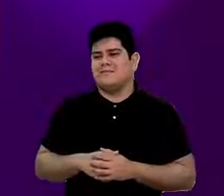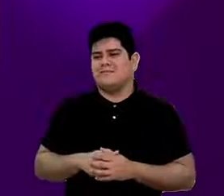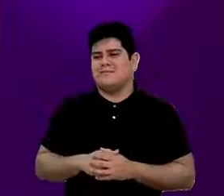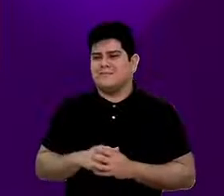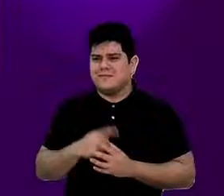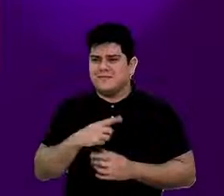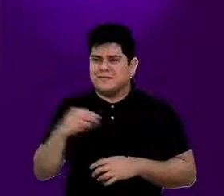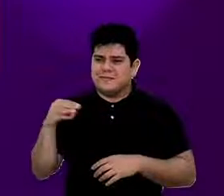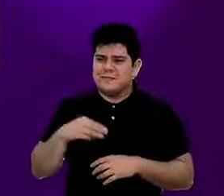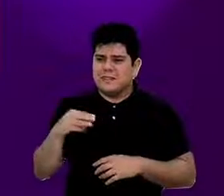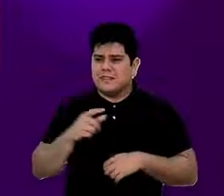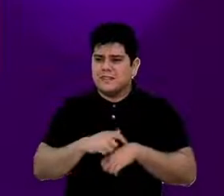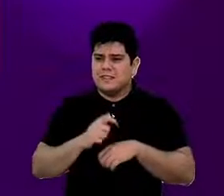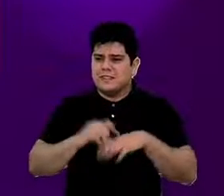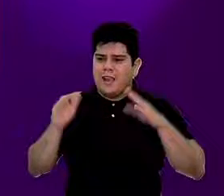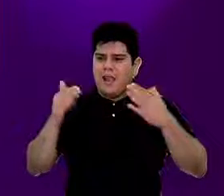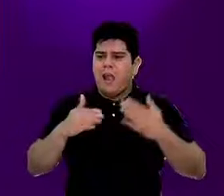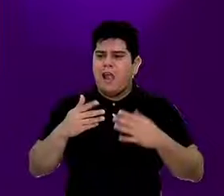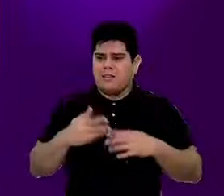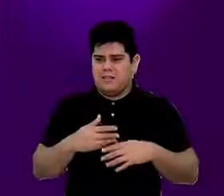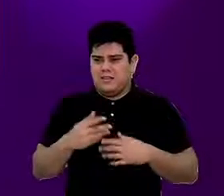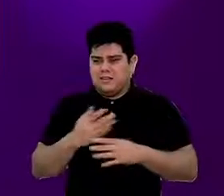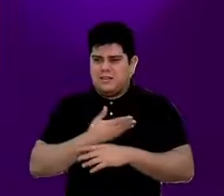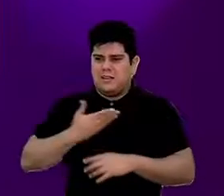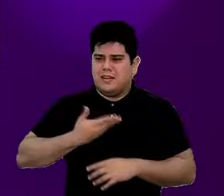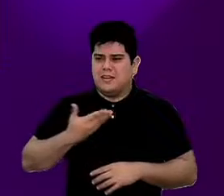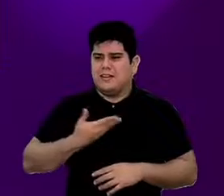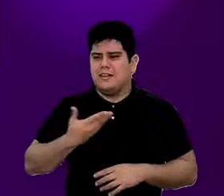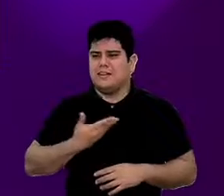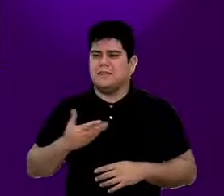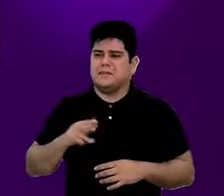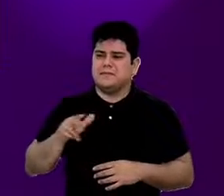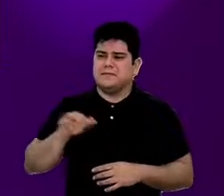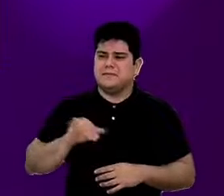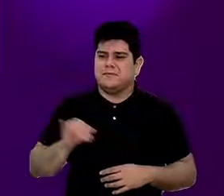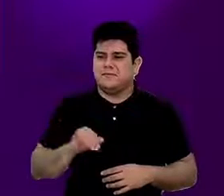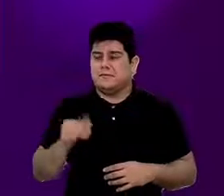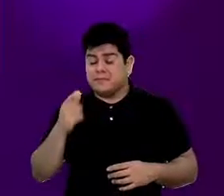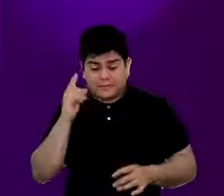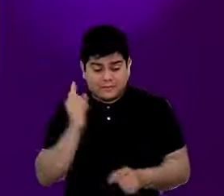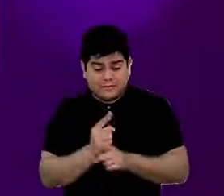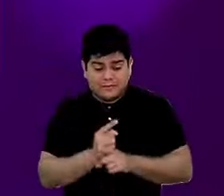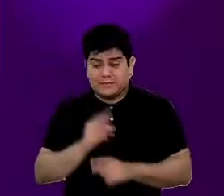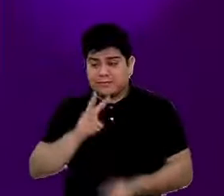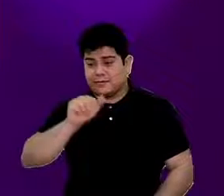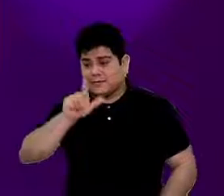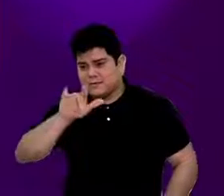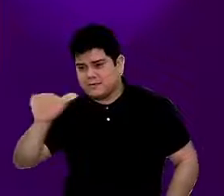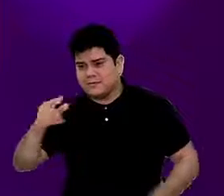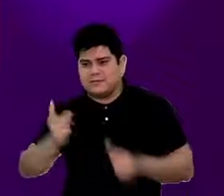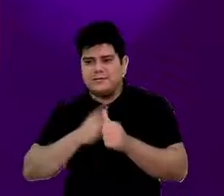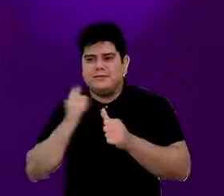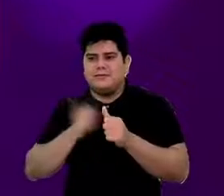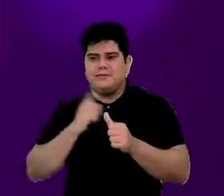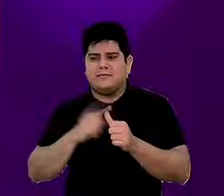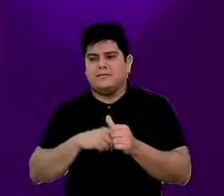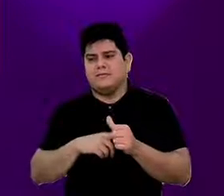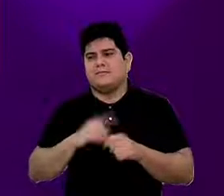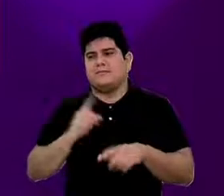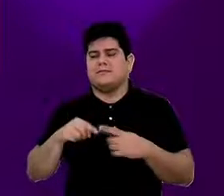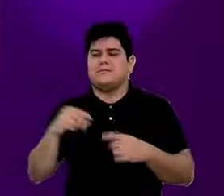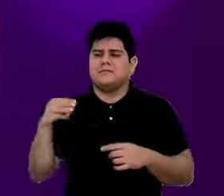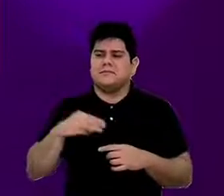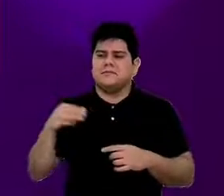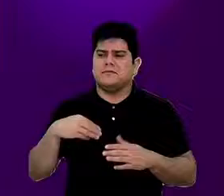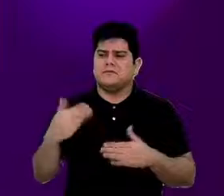investia alguns momentos do nosso dia com os amigos e irmãos, brigando ali para ver quem ia encontrar o óleo primeiramente. E dado alguns